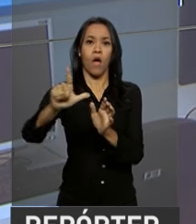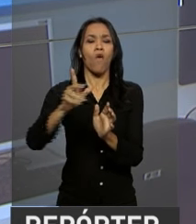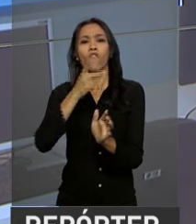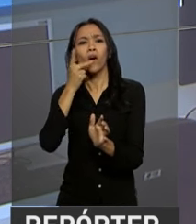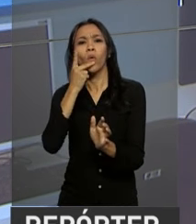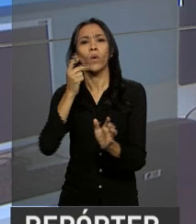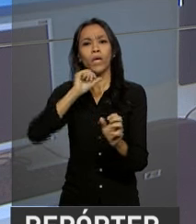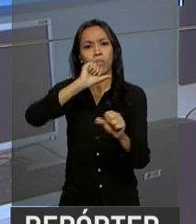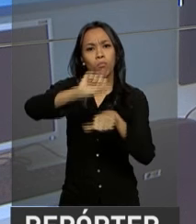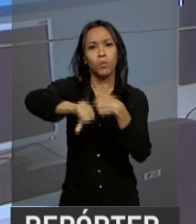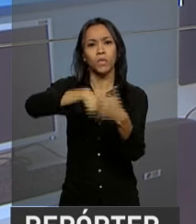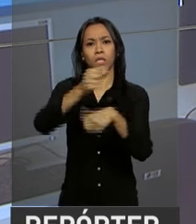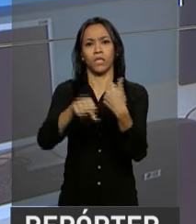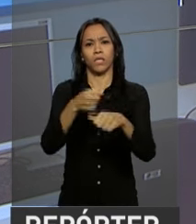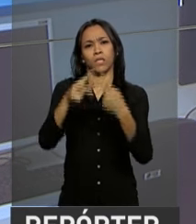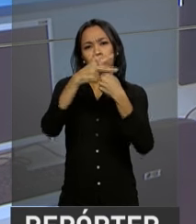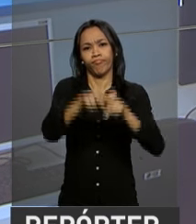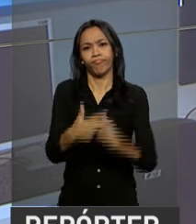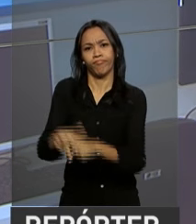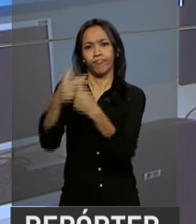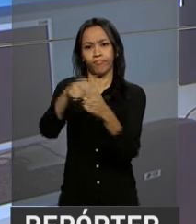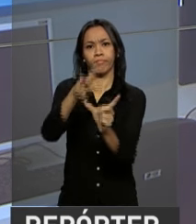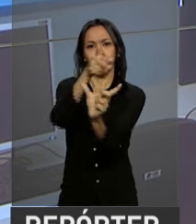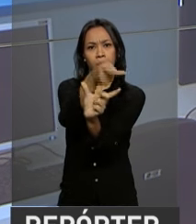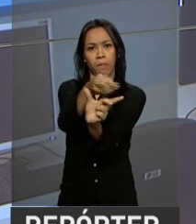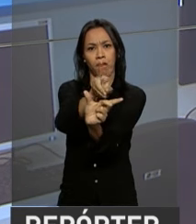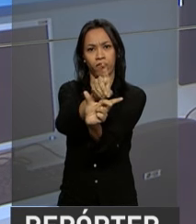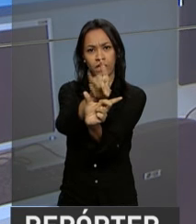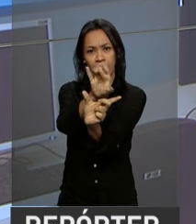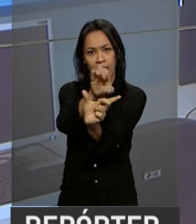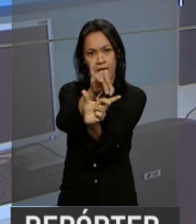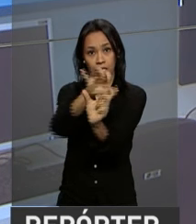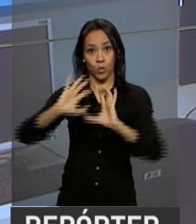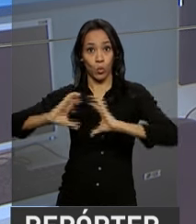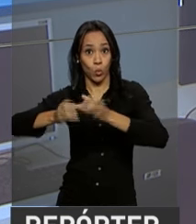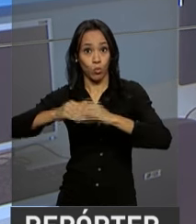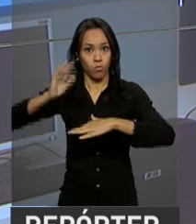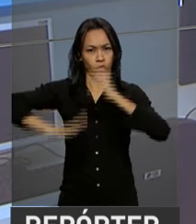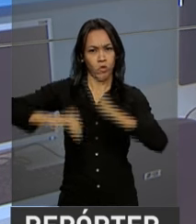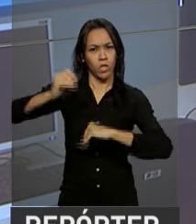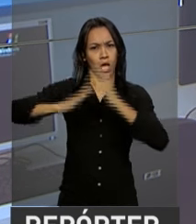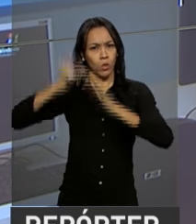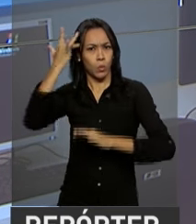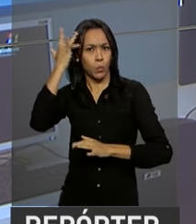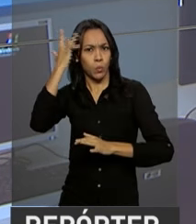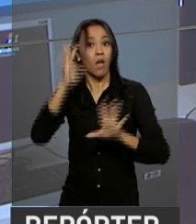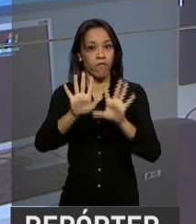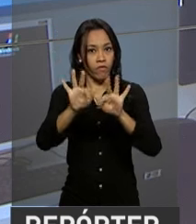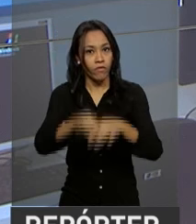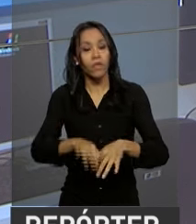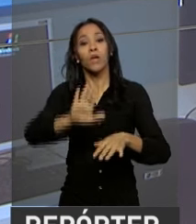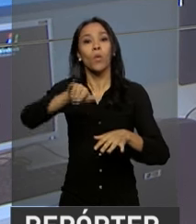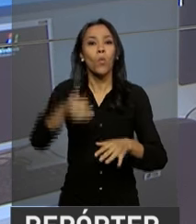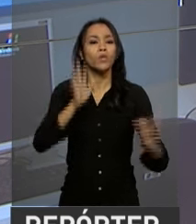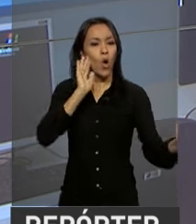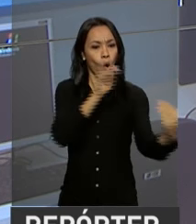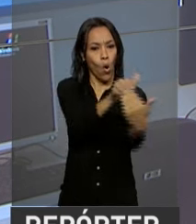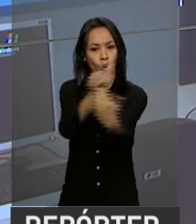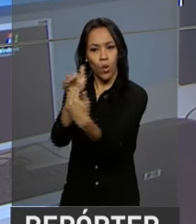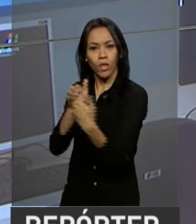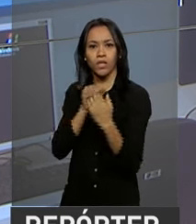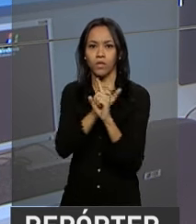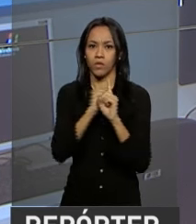da Previdência está sendo feita por uma equipe de especialistas e só será concluída quando houver uma ampla concordância